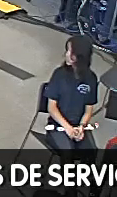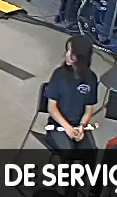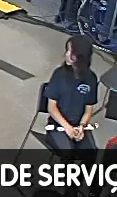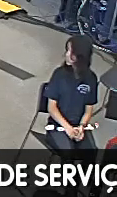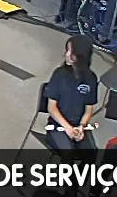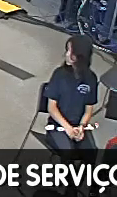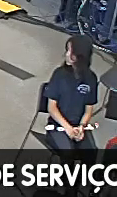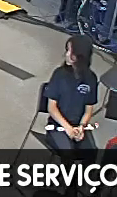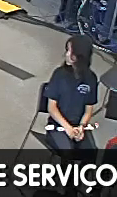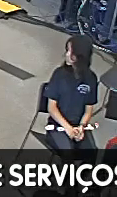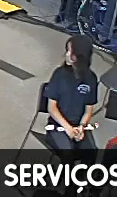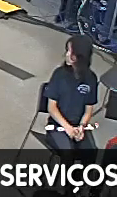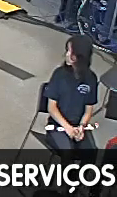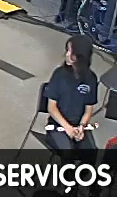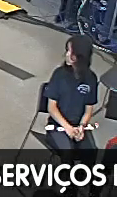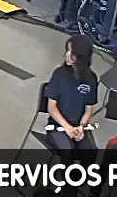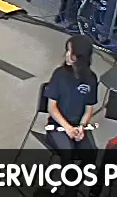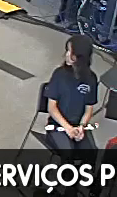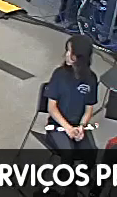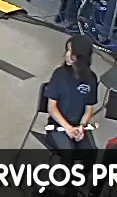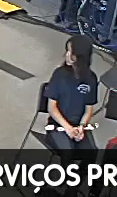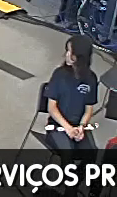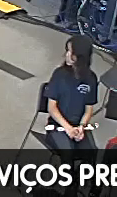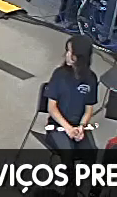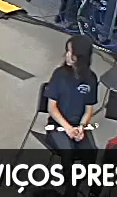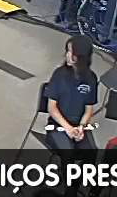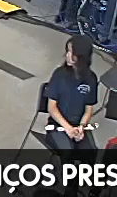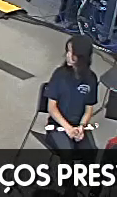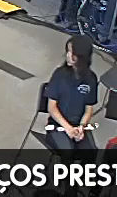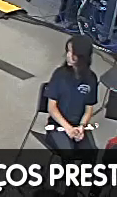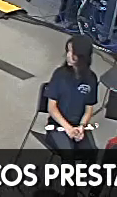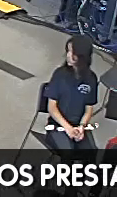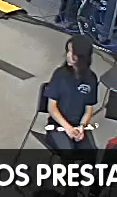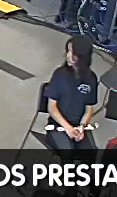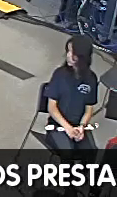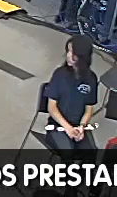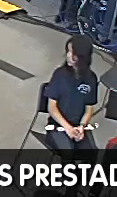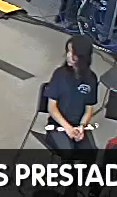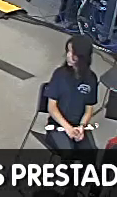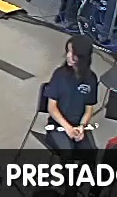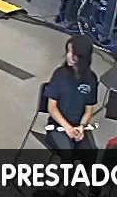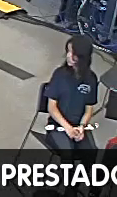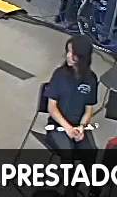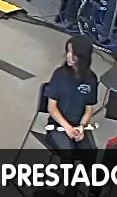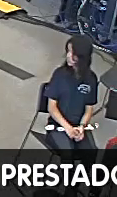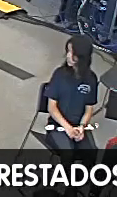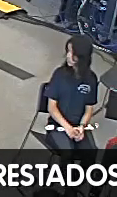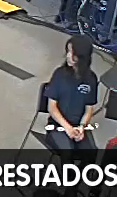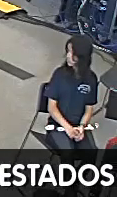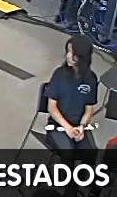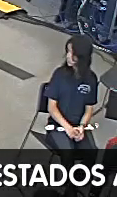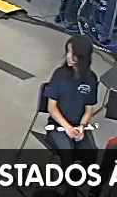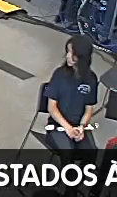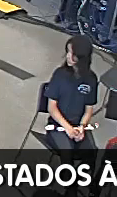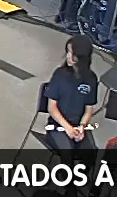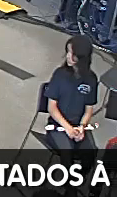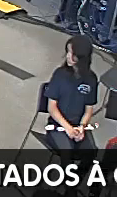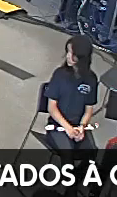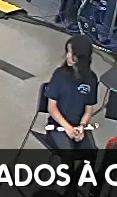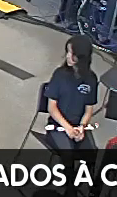vida, sendo que inclusive muitas, tanto se abrasileiraram, que seus